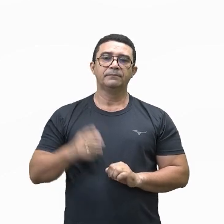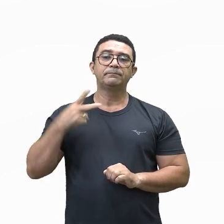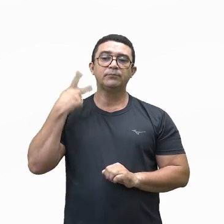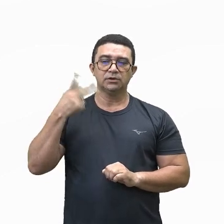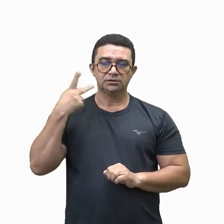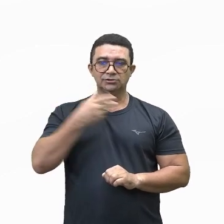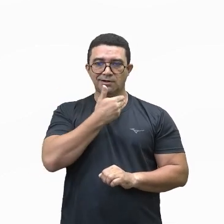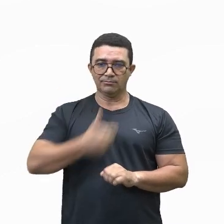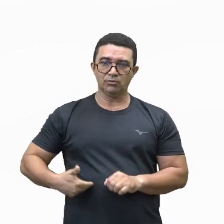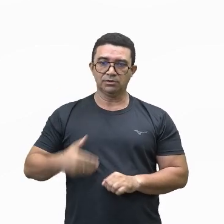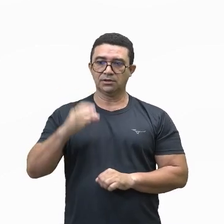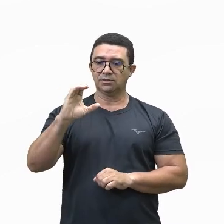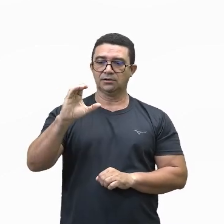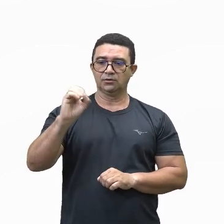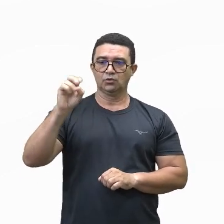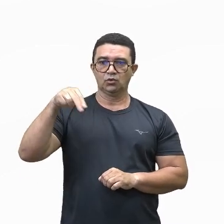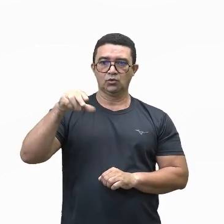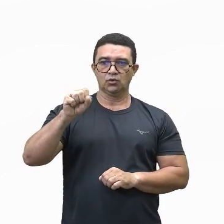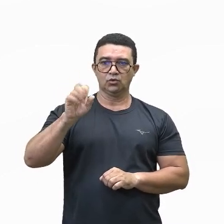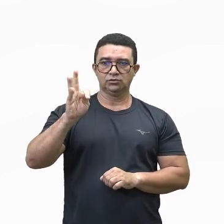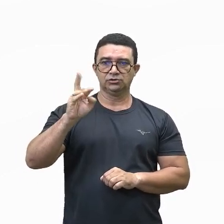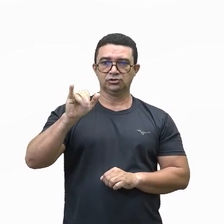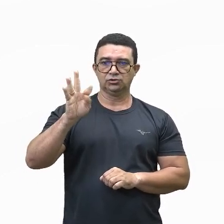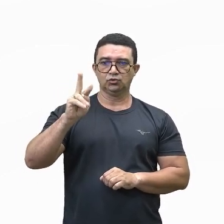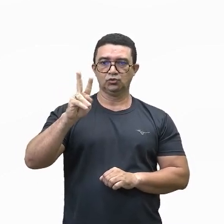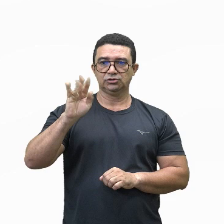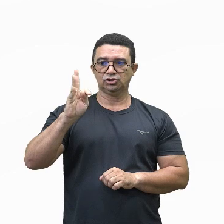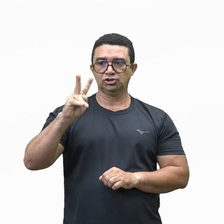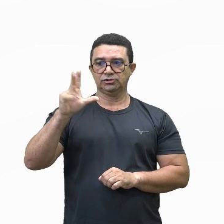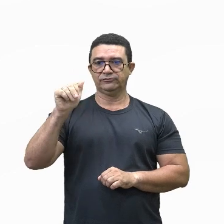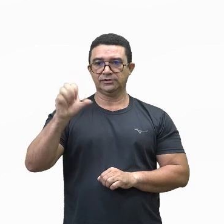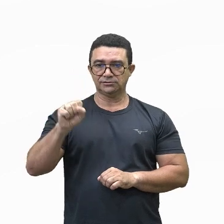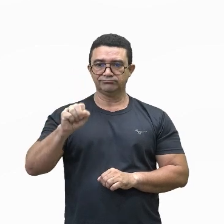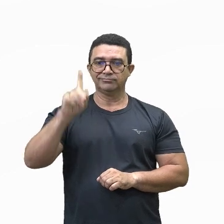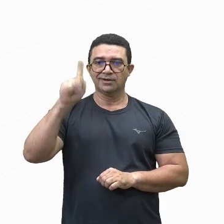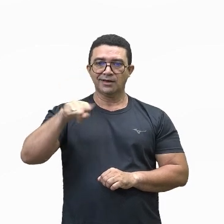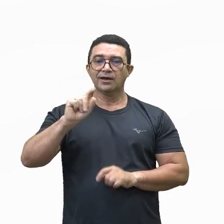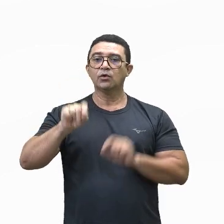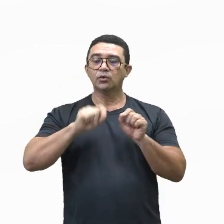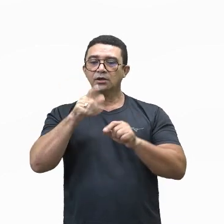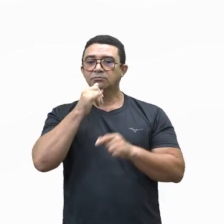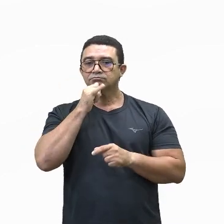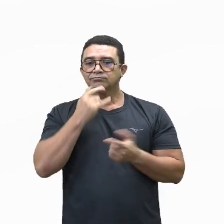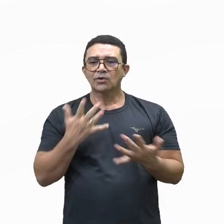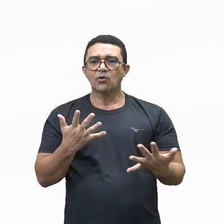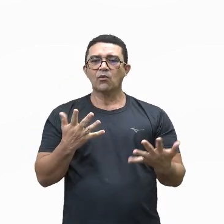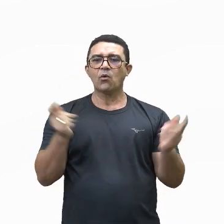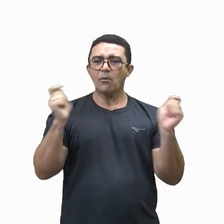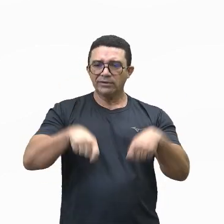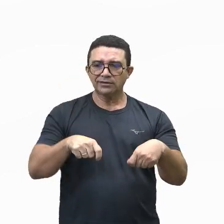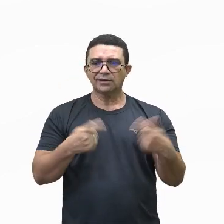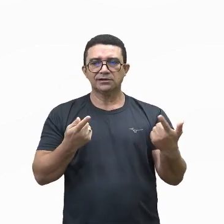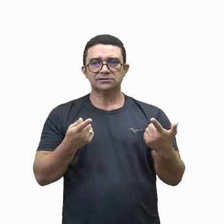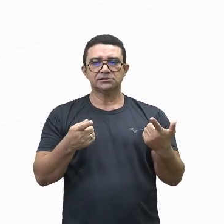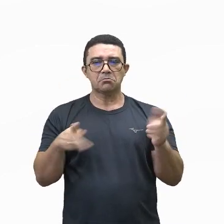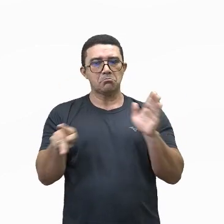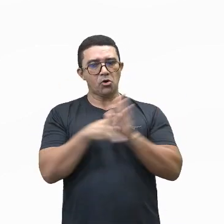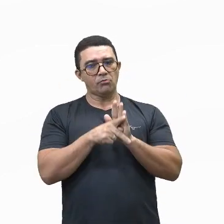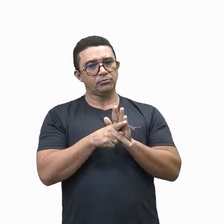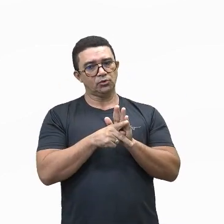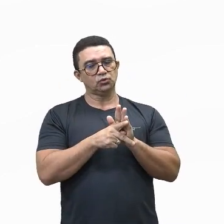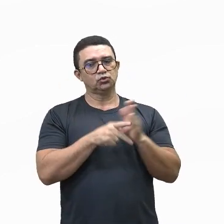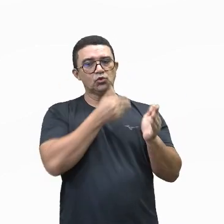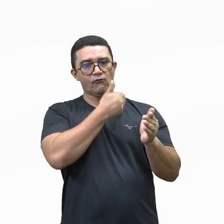constitutivas. O termo tem muito mais a ver com atribuição de competências às autoridades